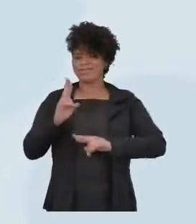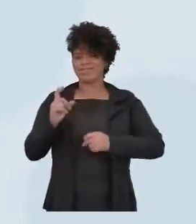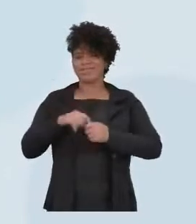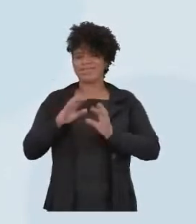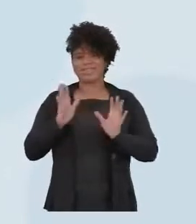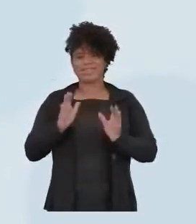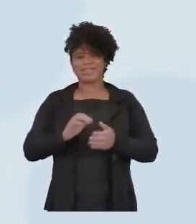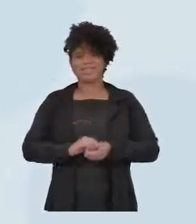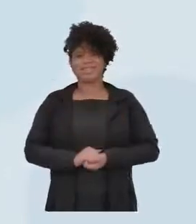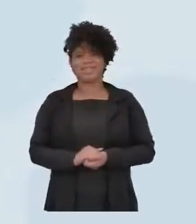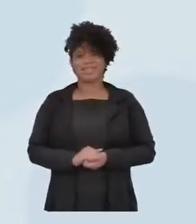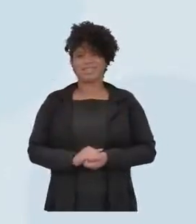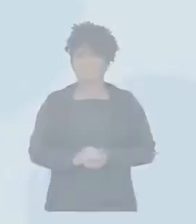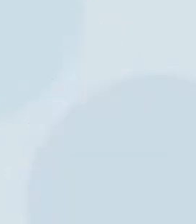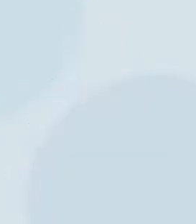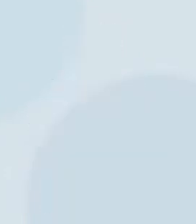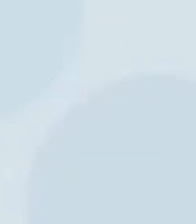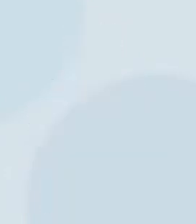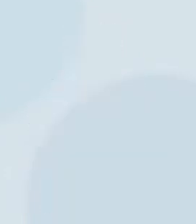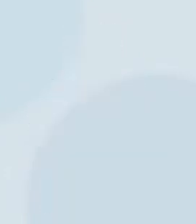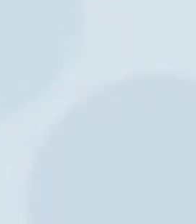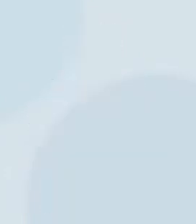coisa.